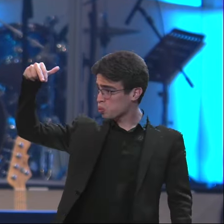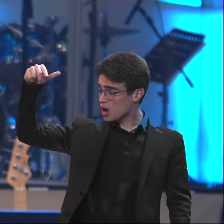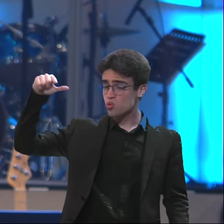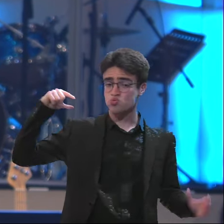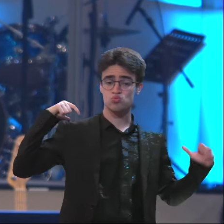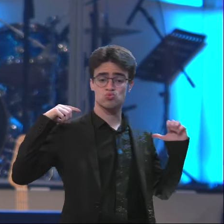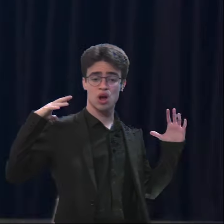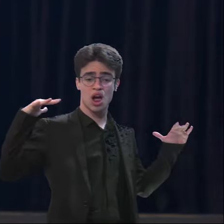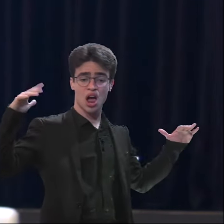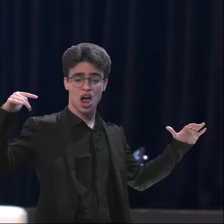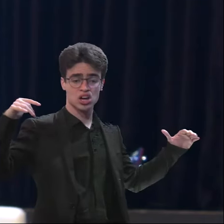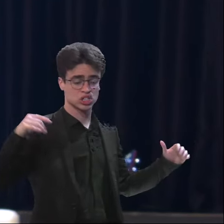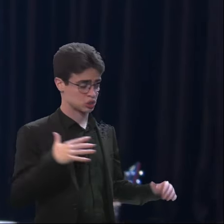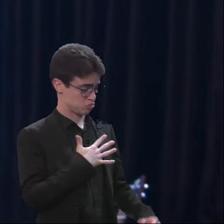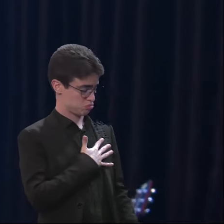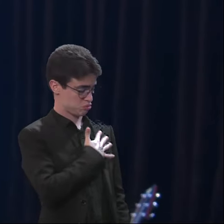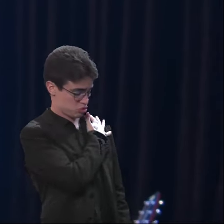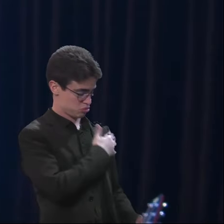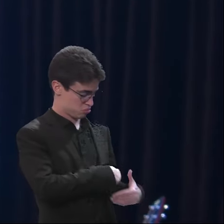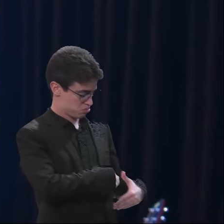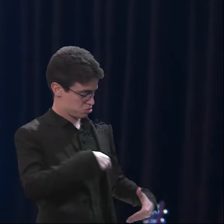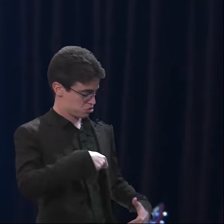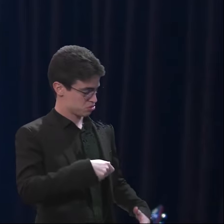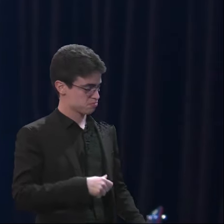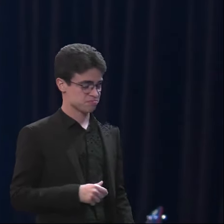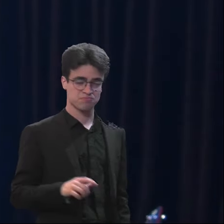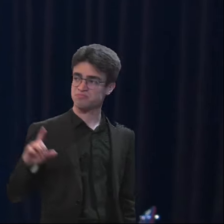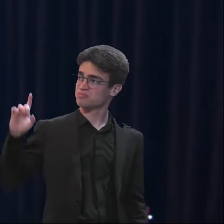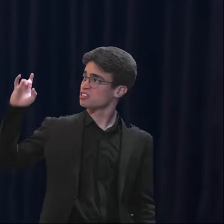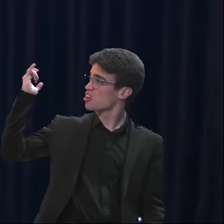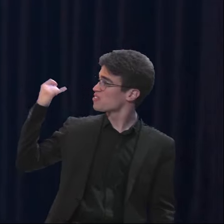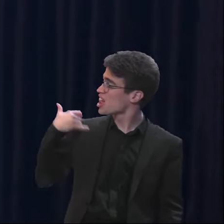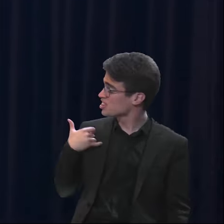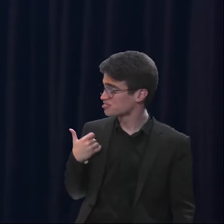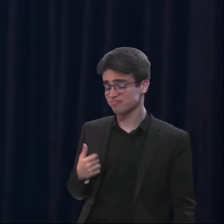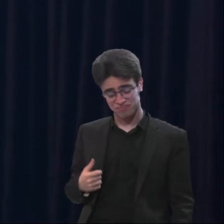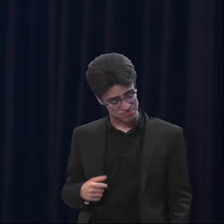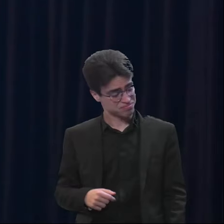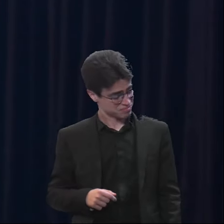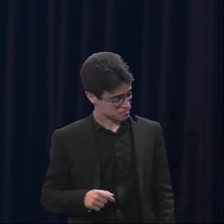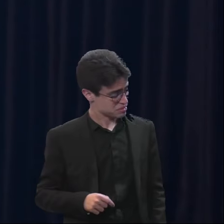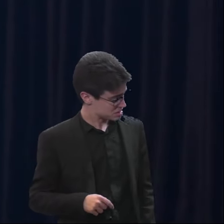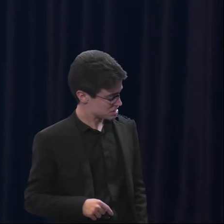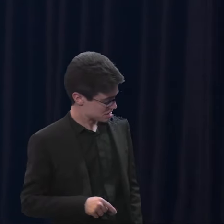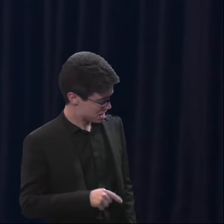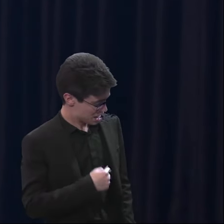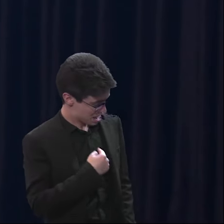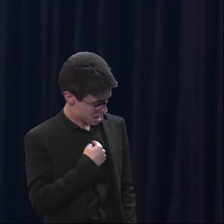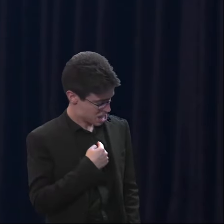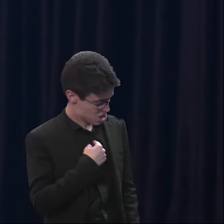vivo, apareceu no pé da minha muralha e falou, eu vou abrir o seu